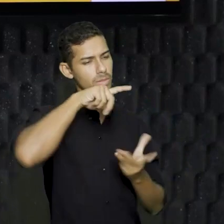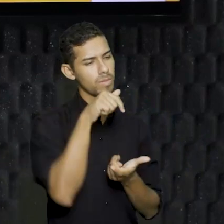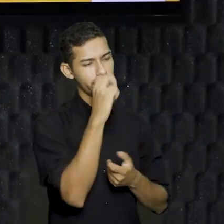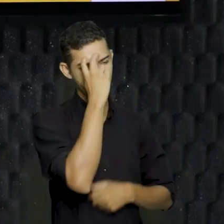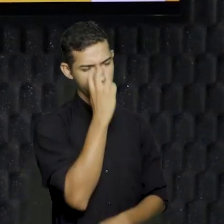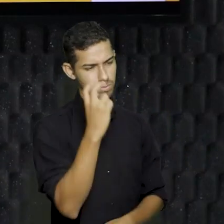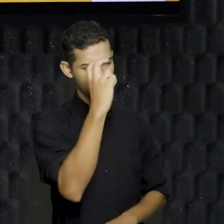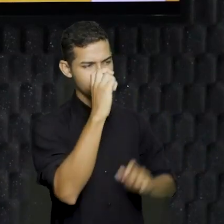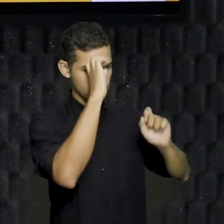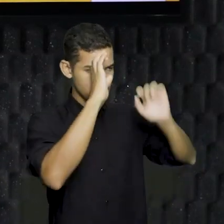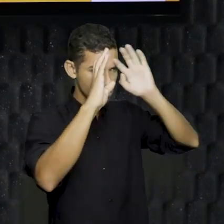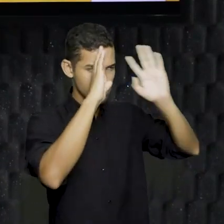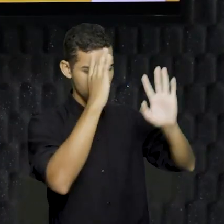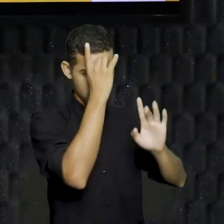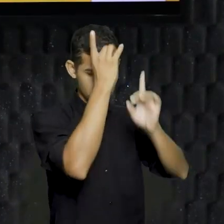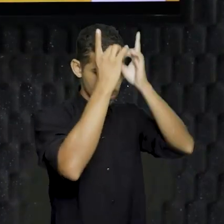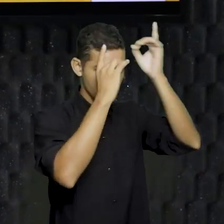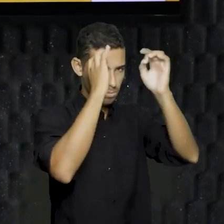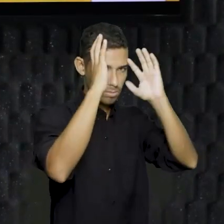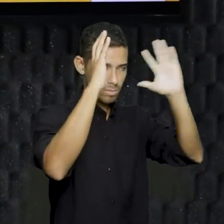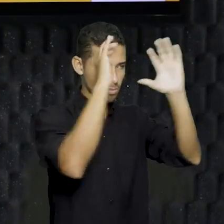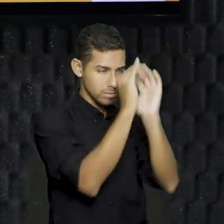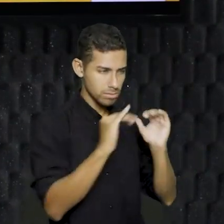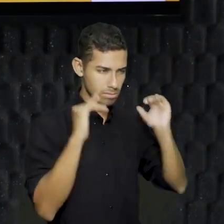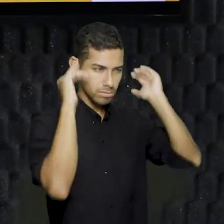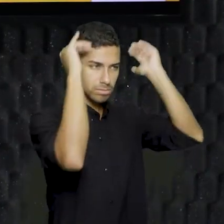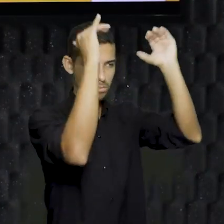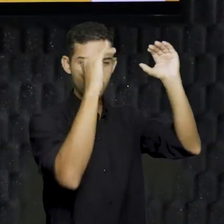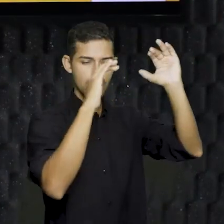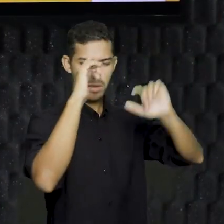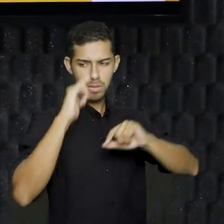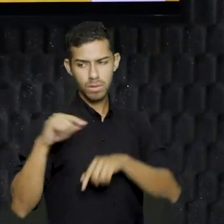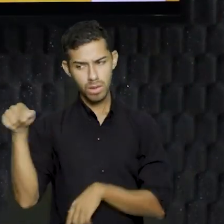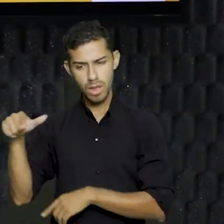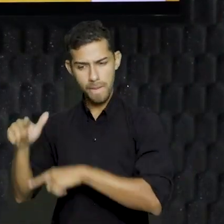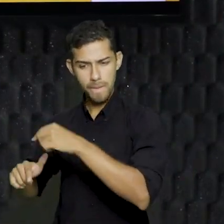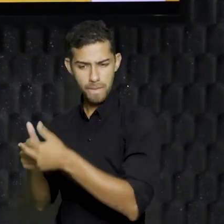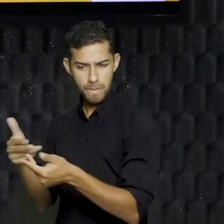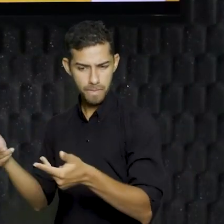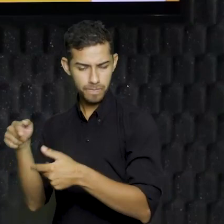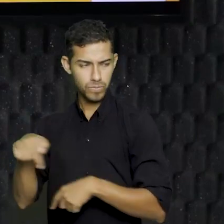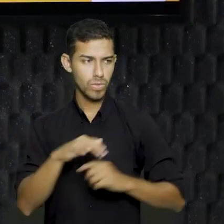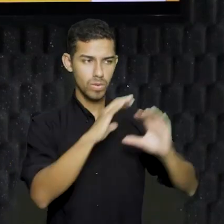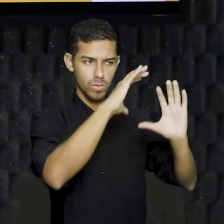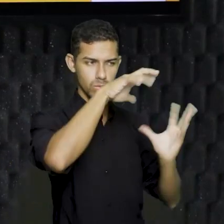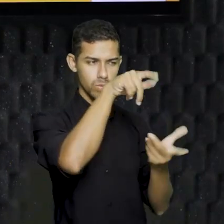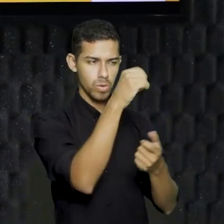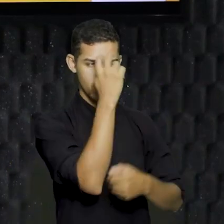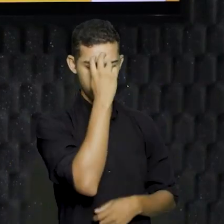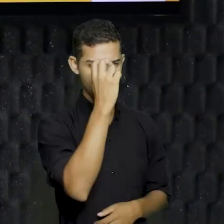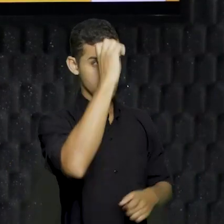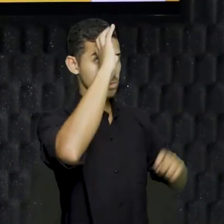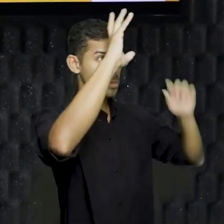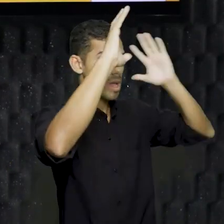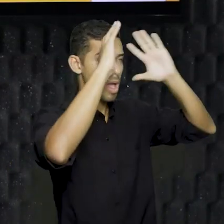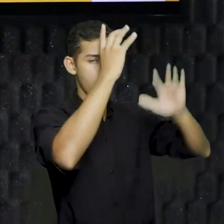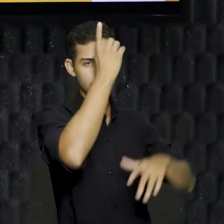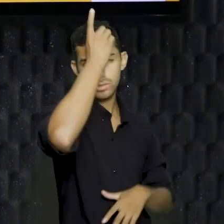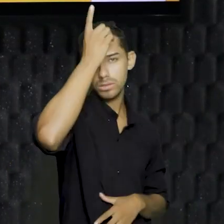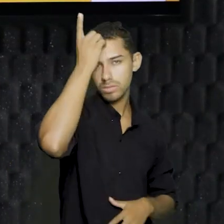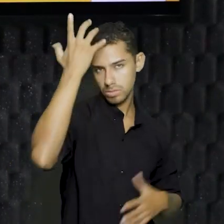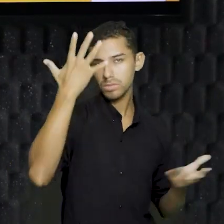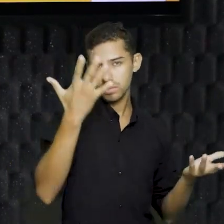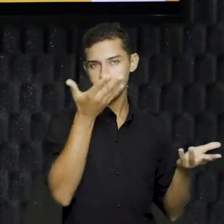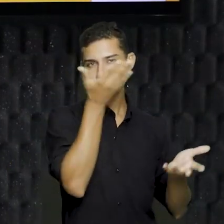instância além da nossa convivência material, que seria um mundo inteligível. Então